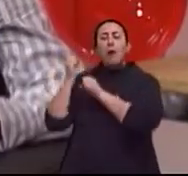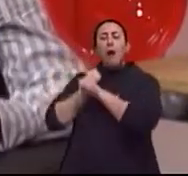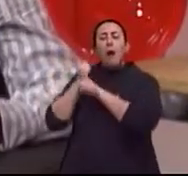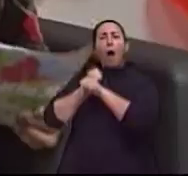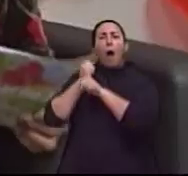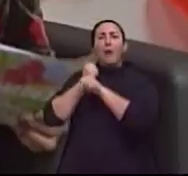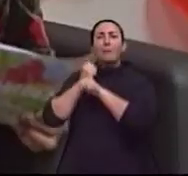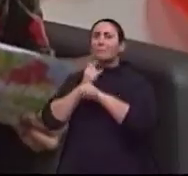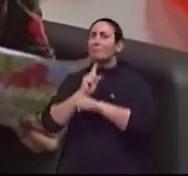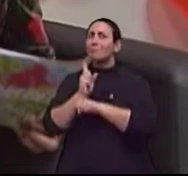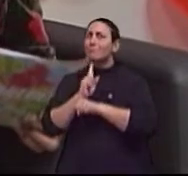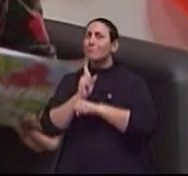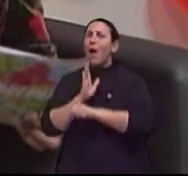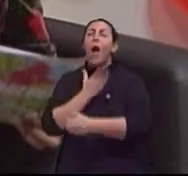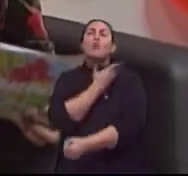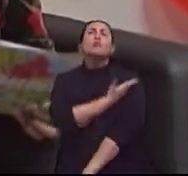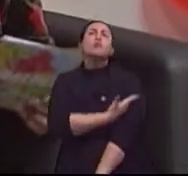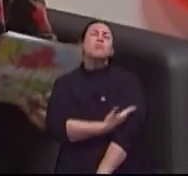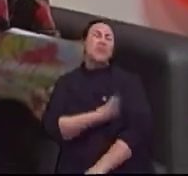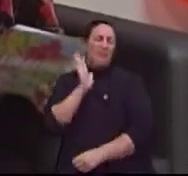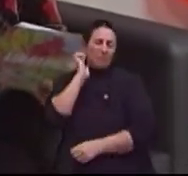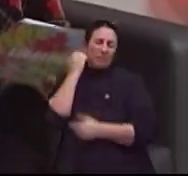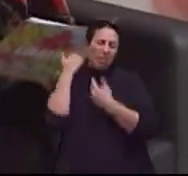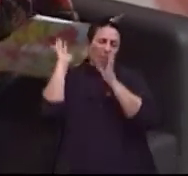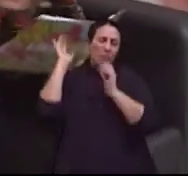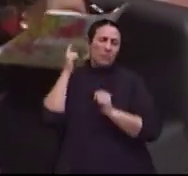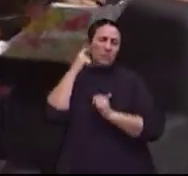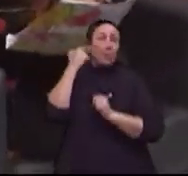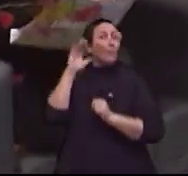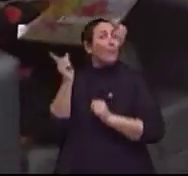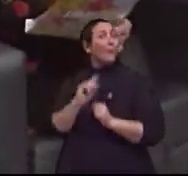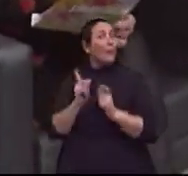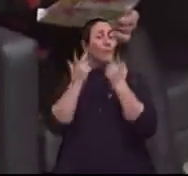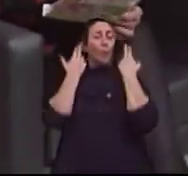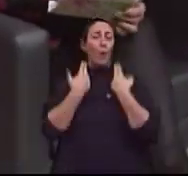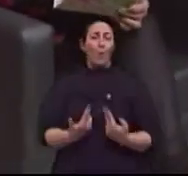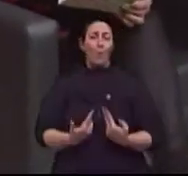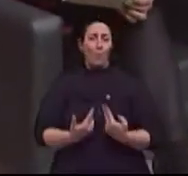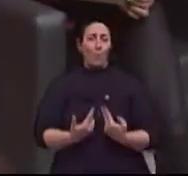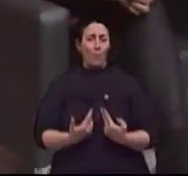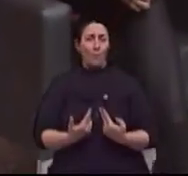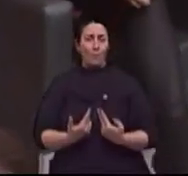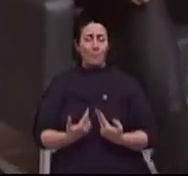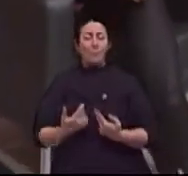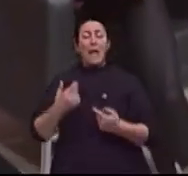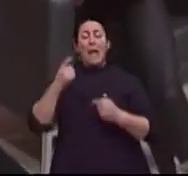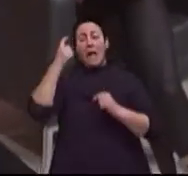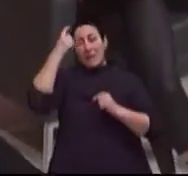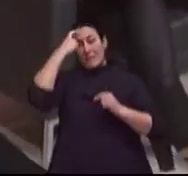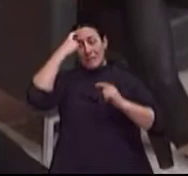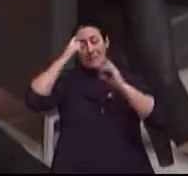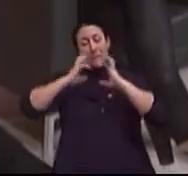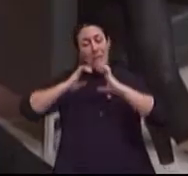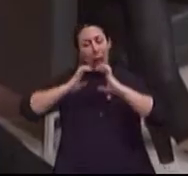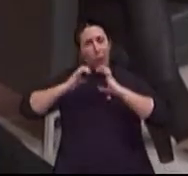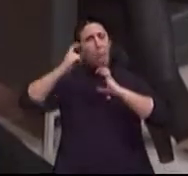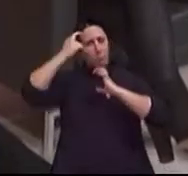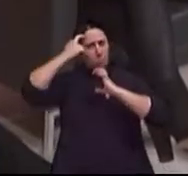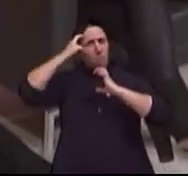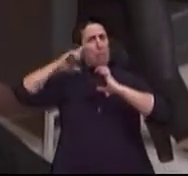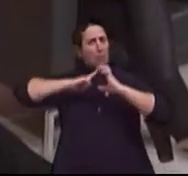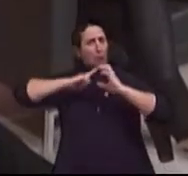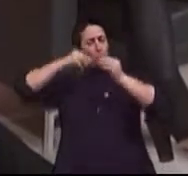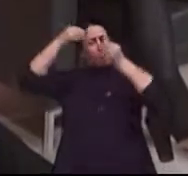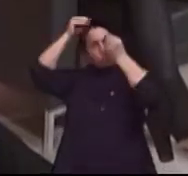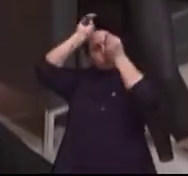cérebro. Ou seja, não se acostumem com uma coisa que não é natural. No, o cérebro tem a plasticidade, né? A partir do ano